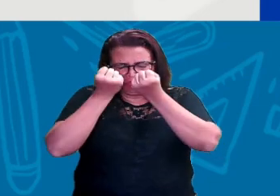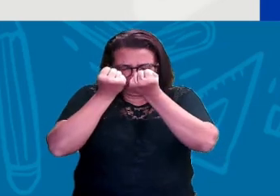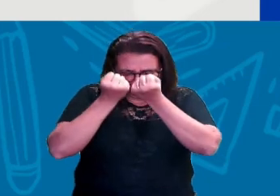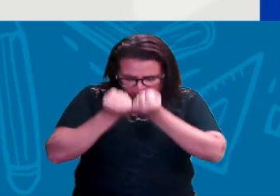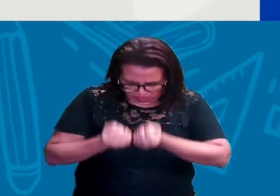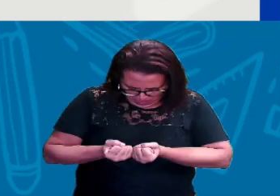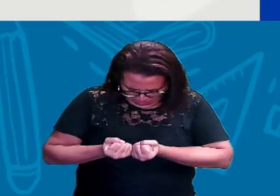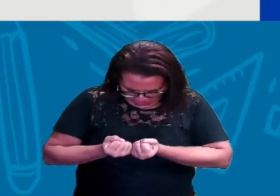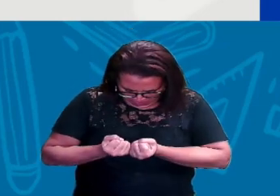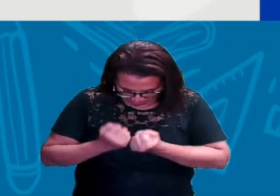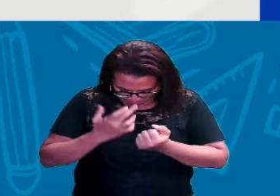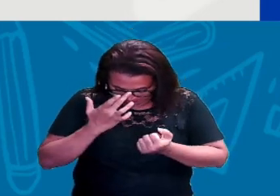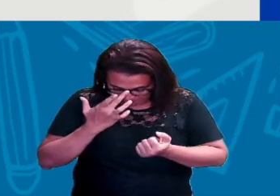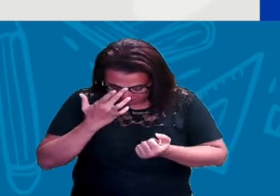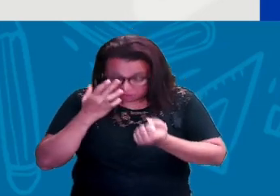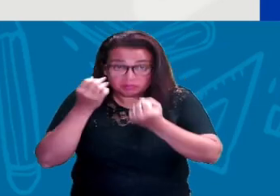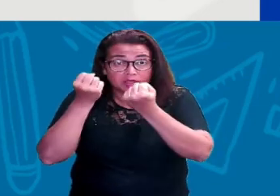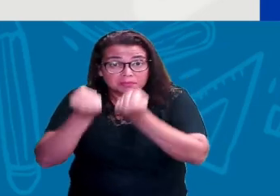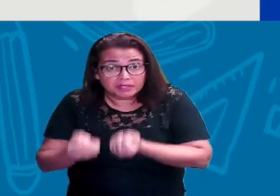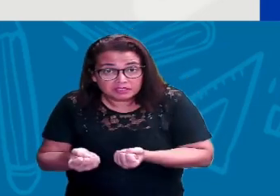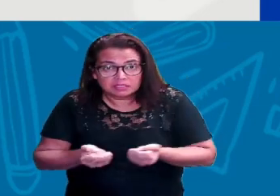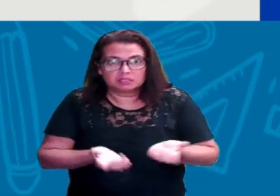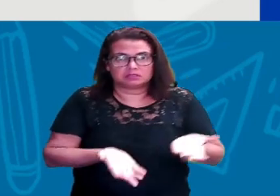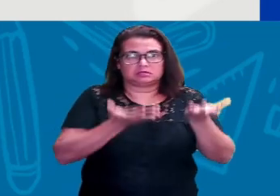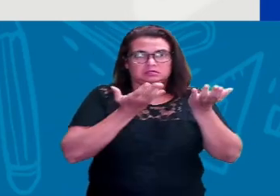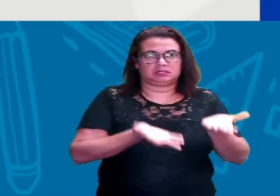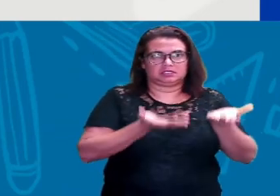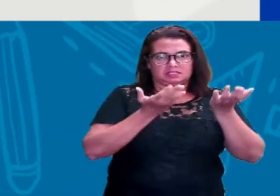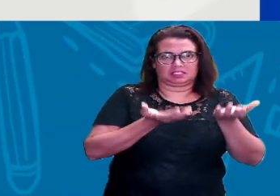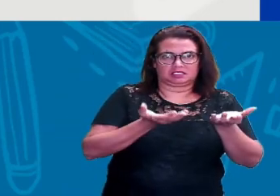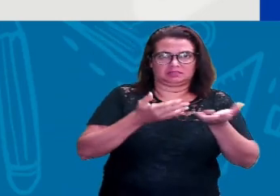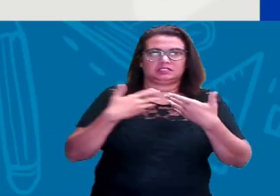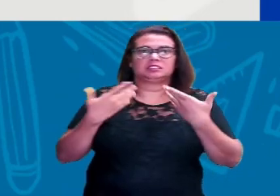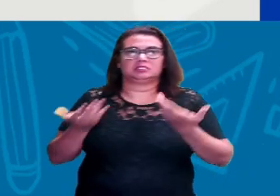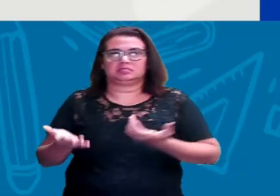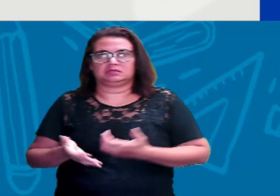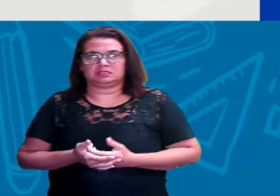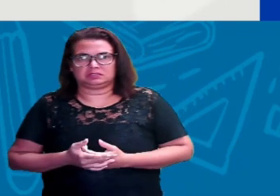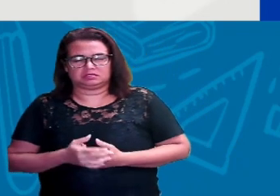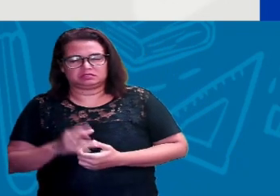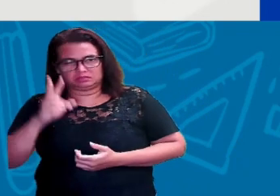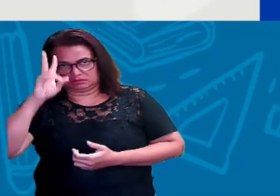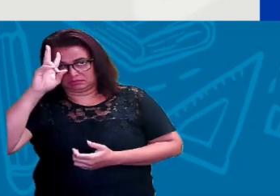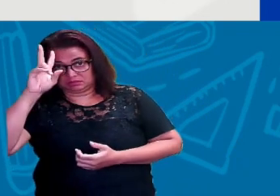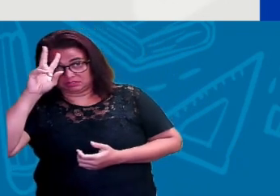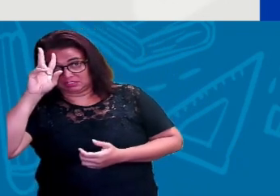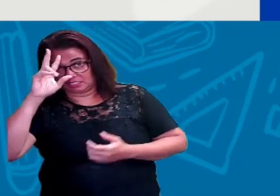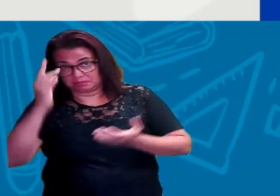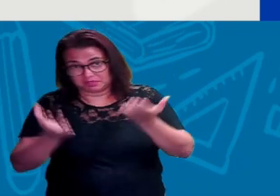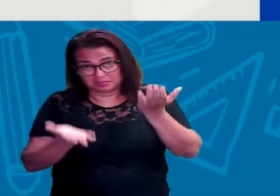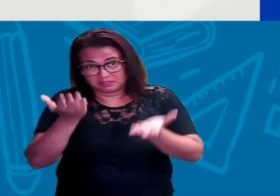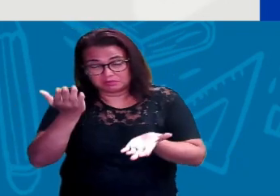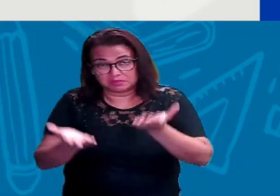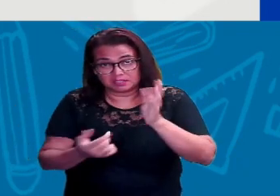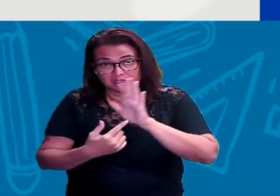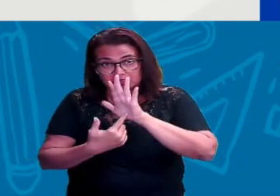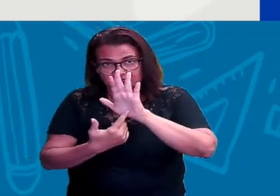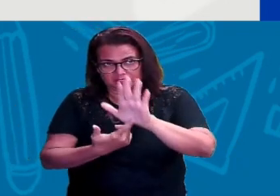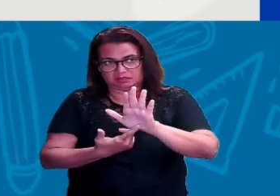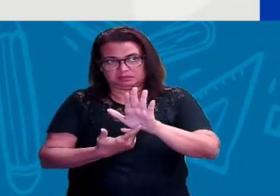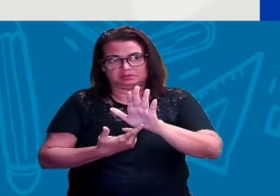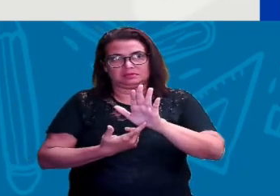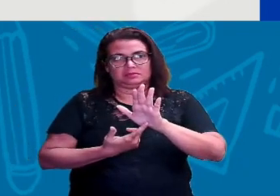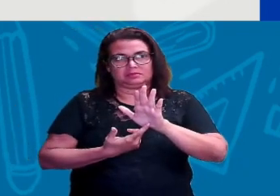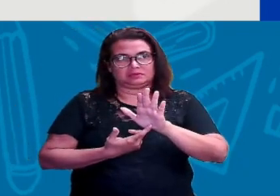qual objeto é o mais leve? Então, quando a gente percebe aqui, lembra lá da balança que eu trouxe, que a gente viu a medida, né?